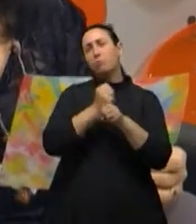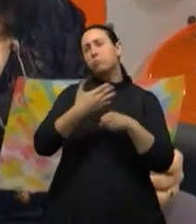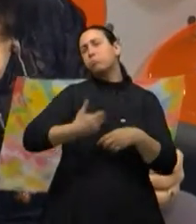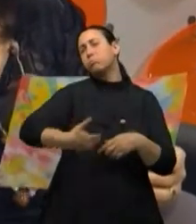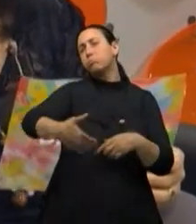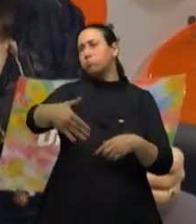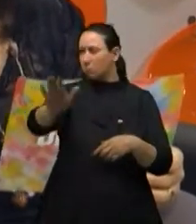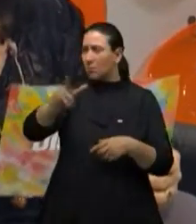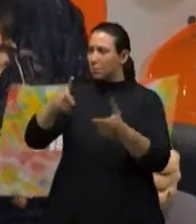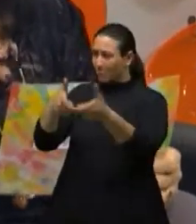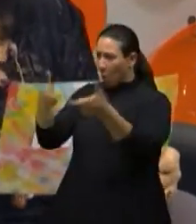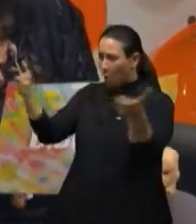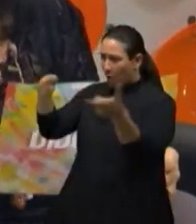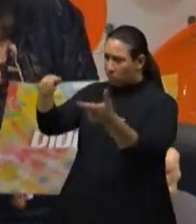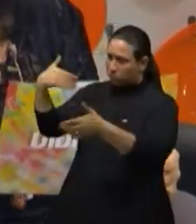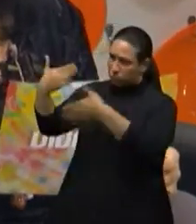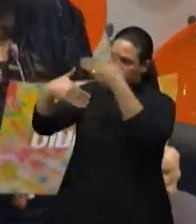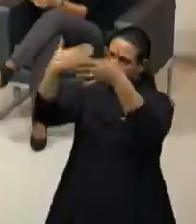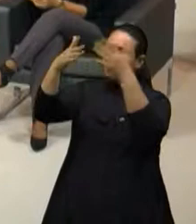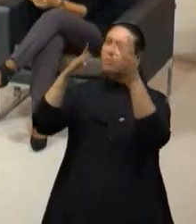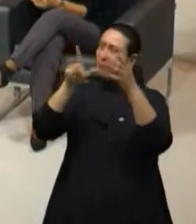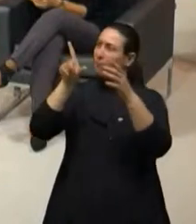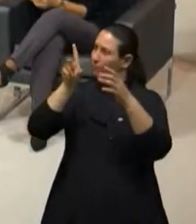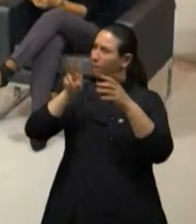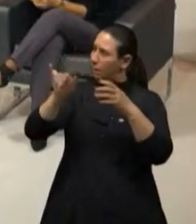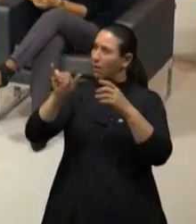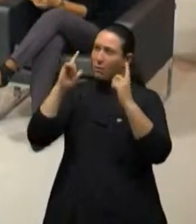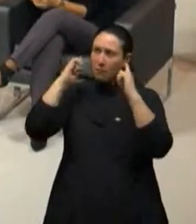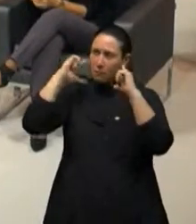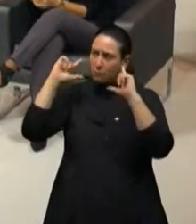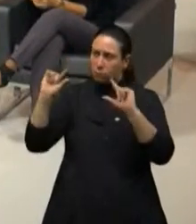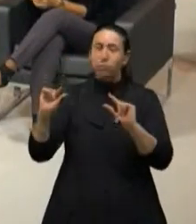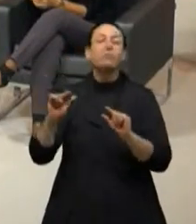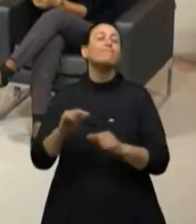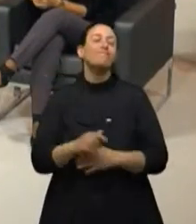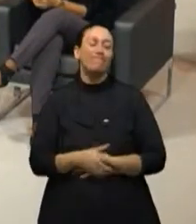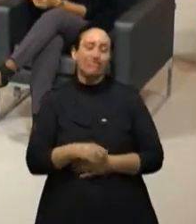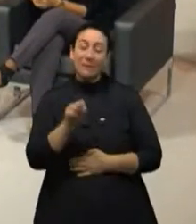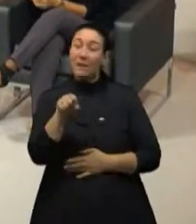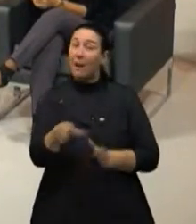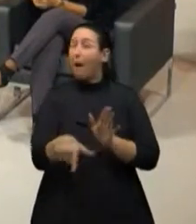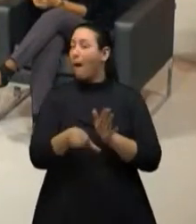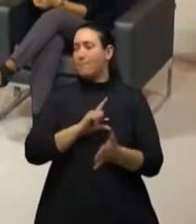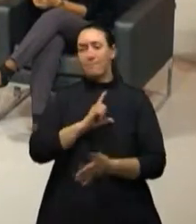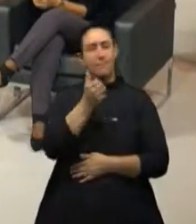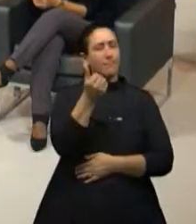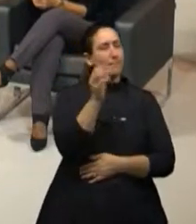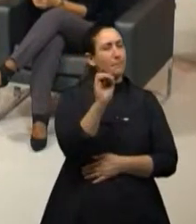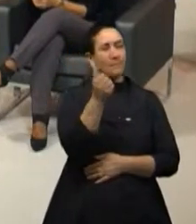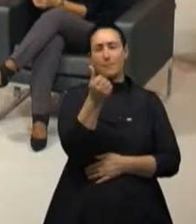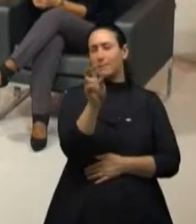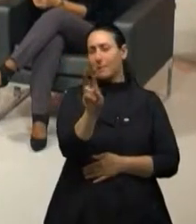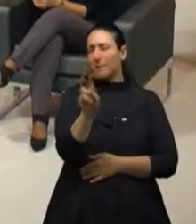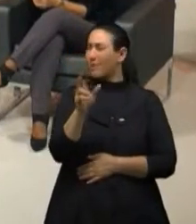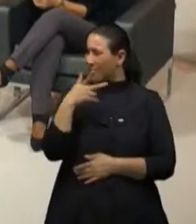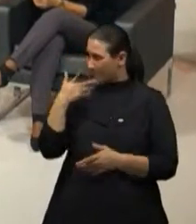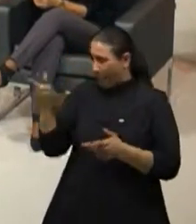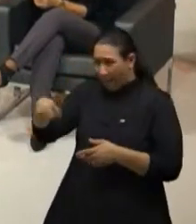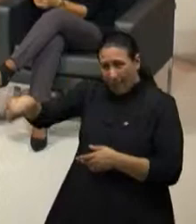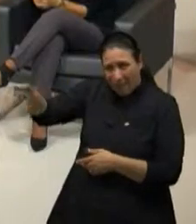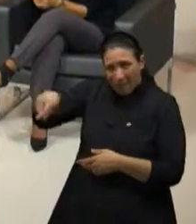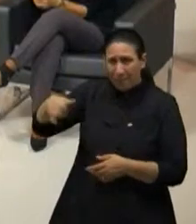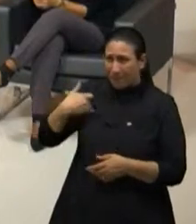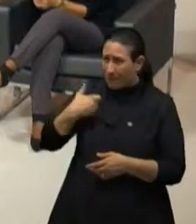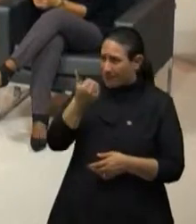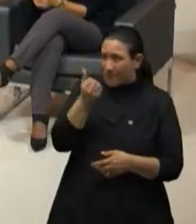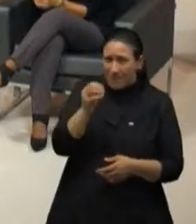idosos com mais perda auditiva que é essa geração antes do antes dos 60 dos 65 anos aí que essa geração vai ter antes essa